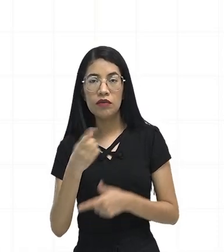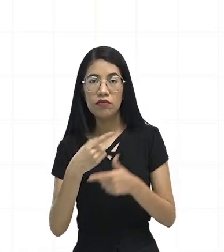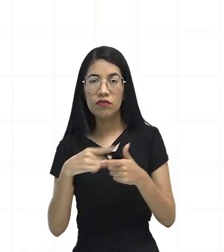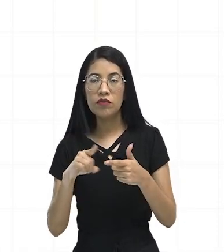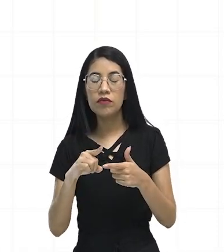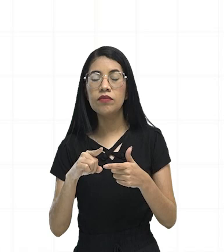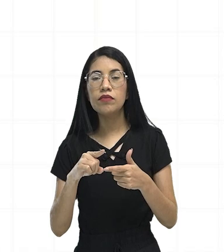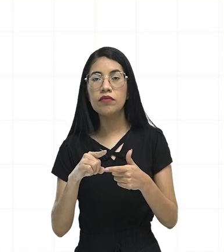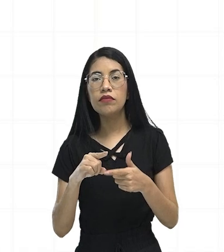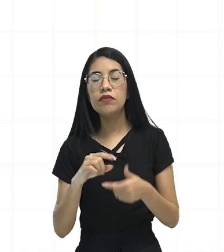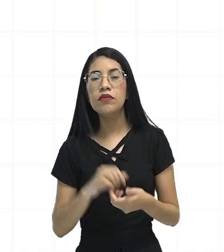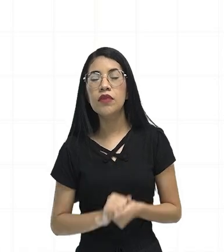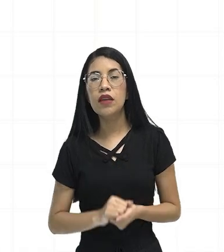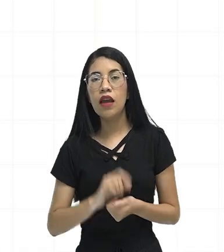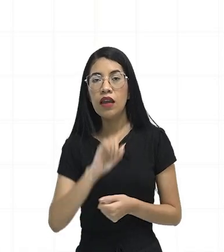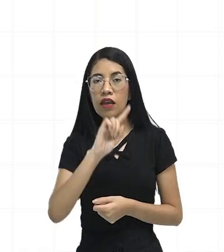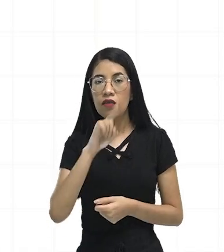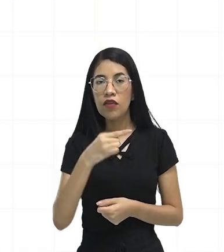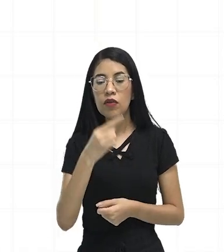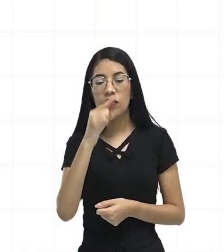1, 2.